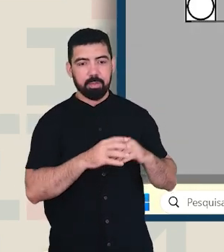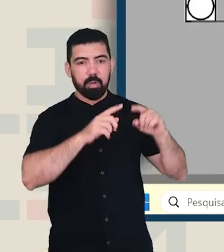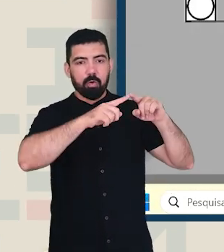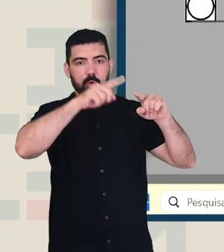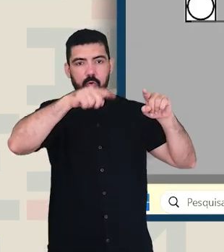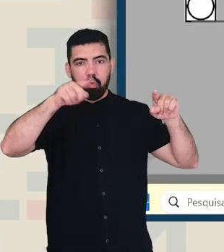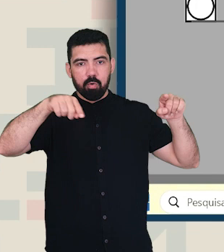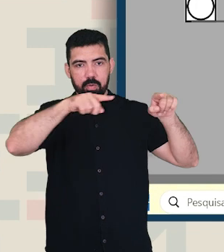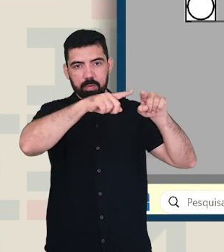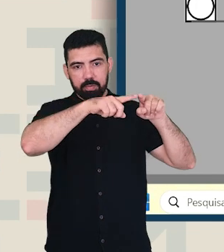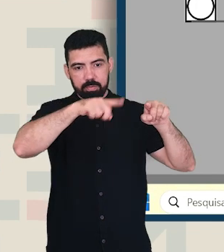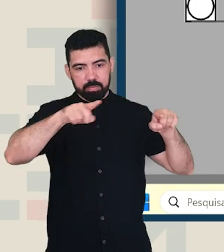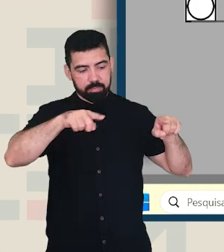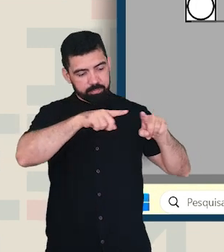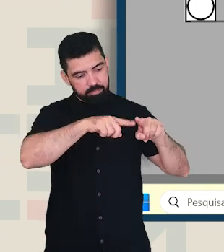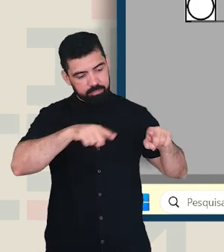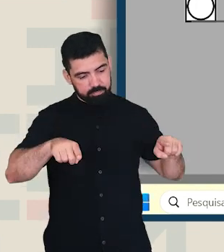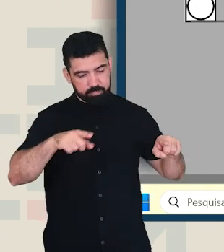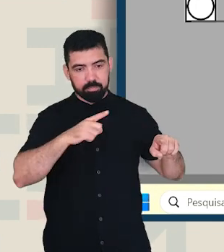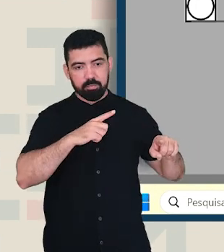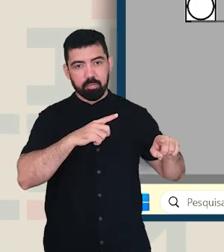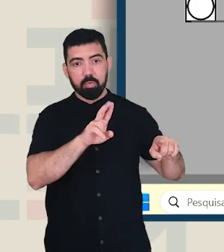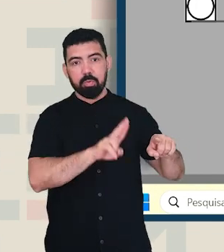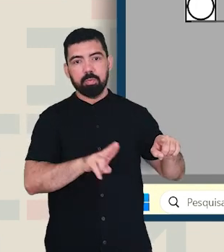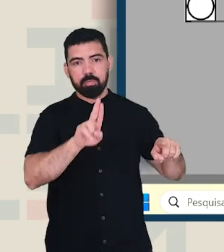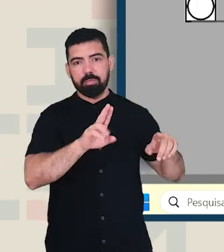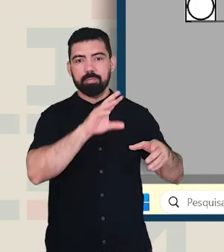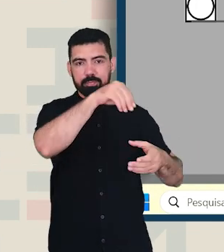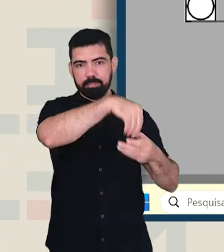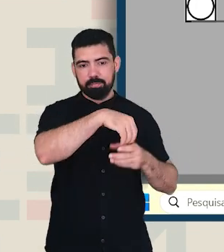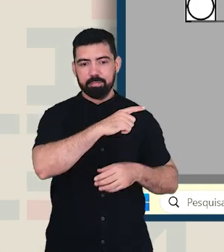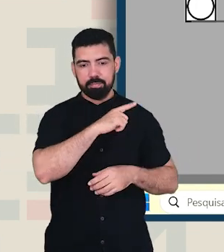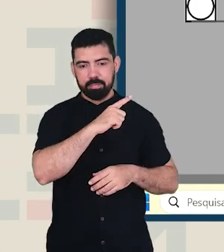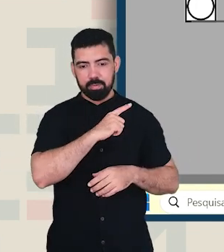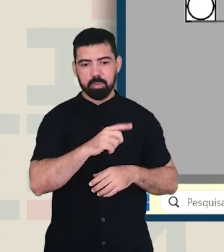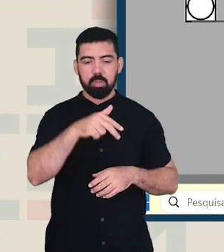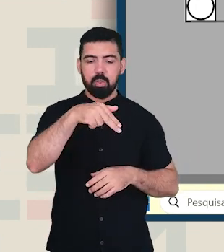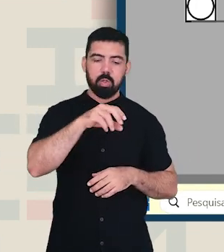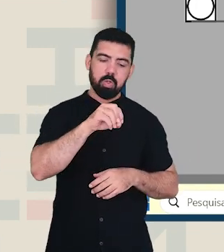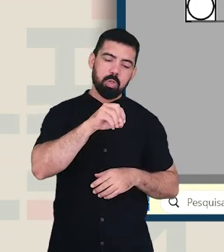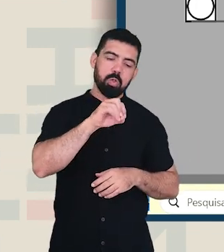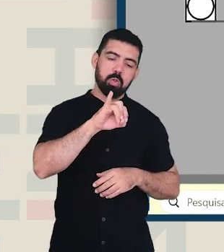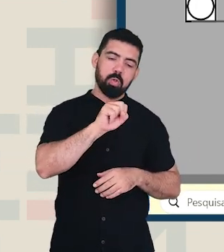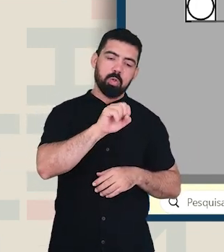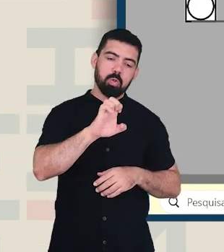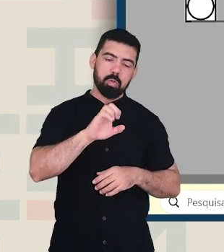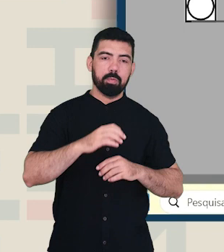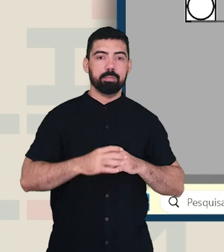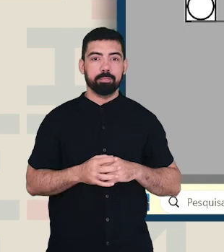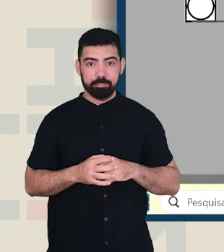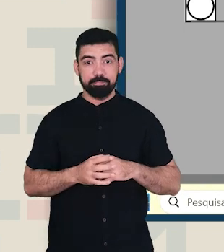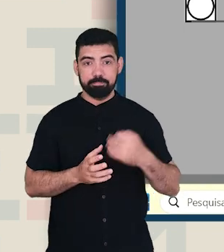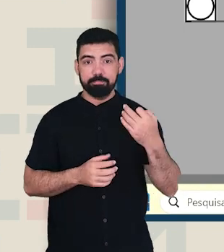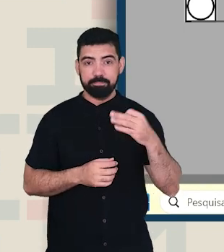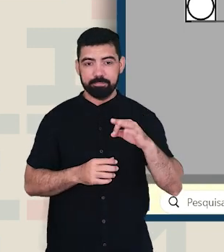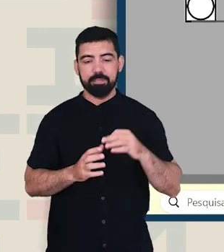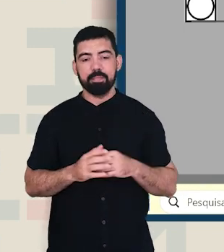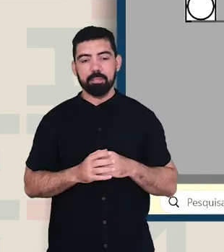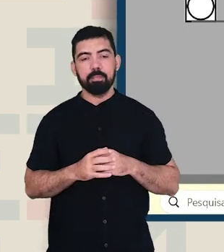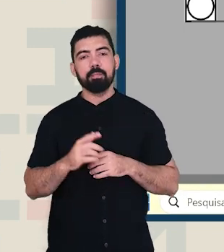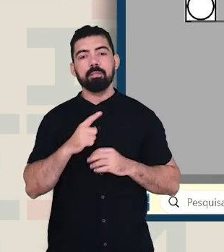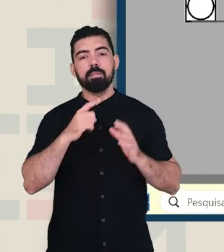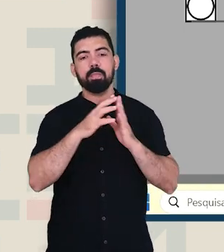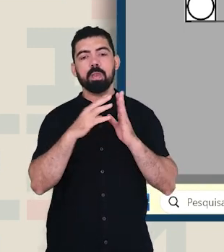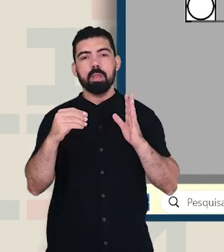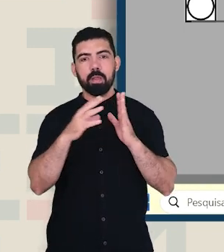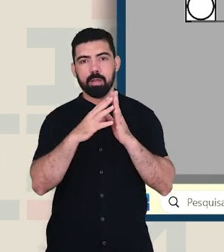onda por vias do phasor ou do noise. A gente tem os modelos